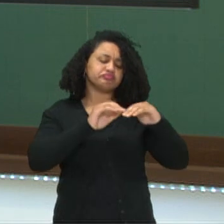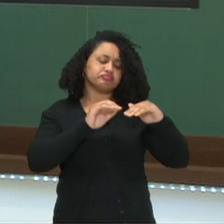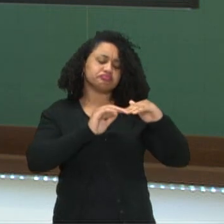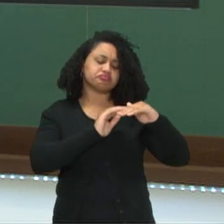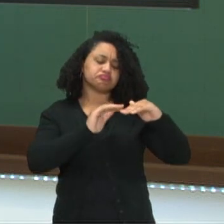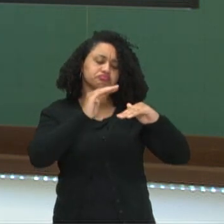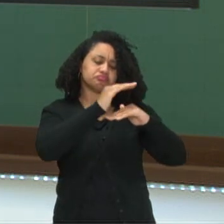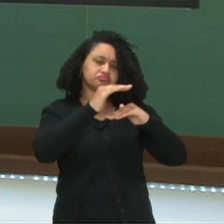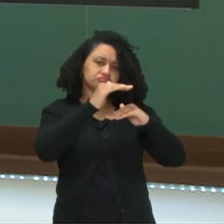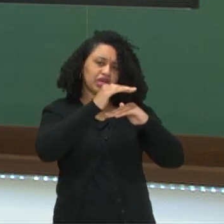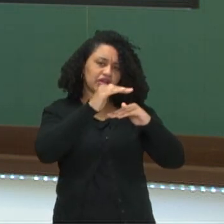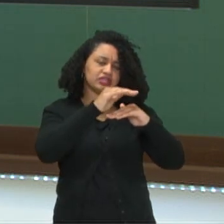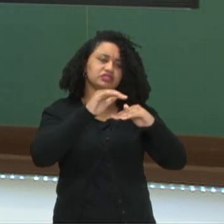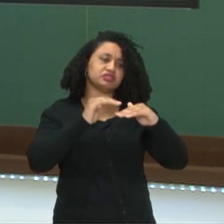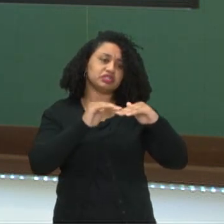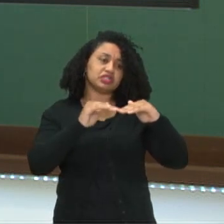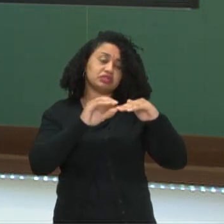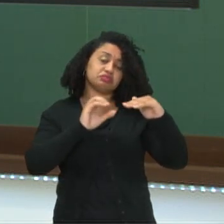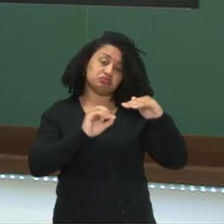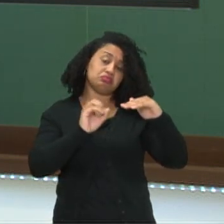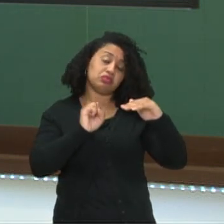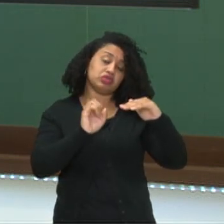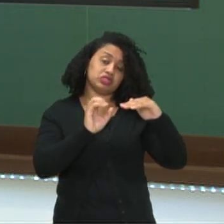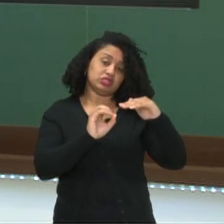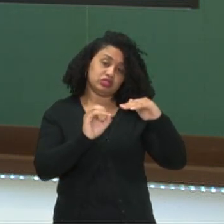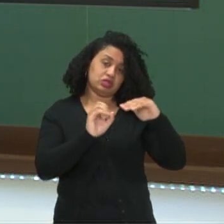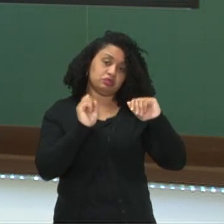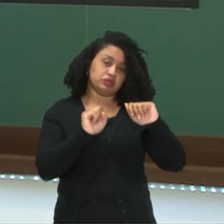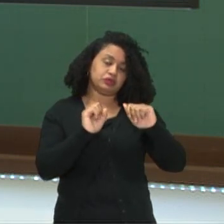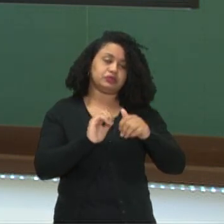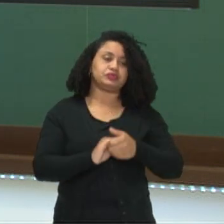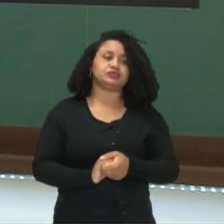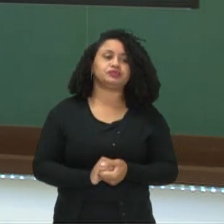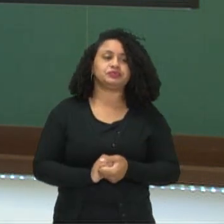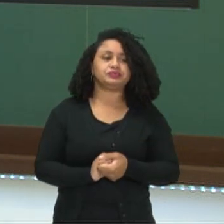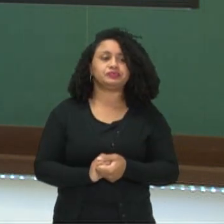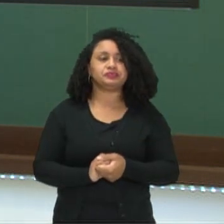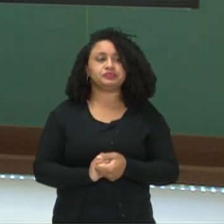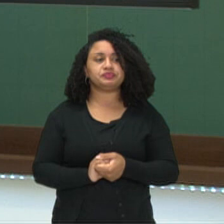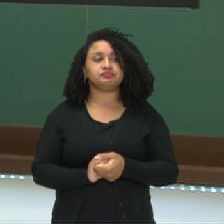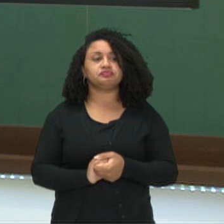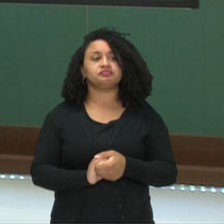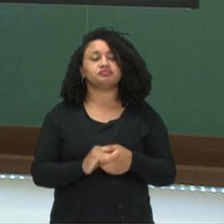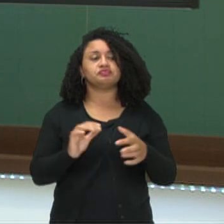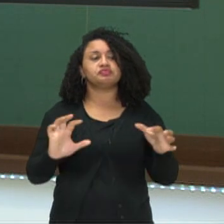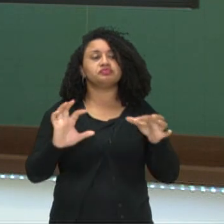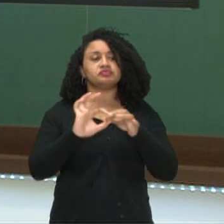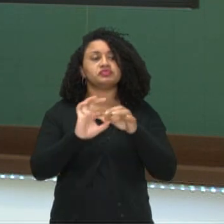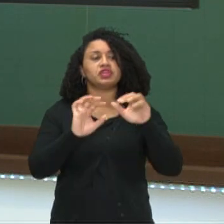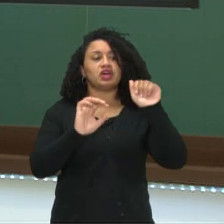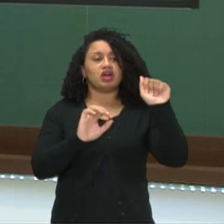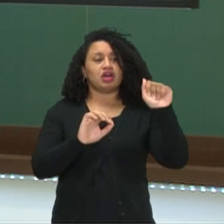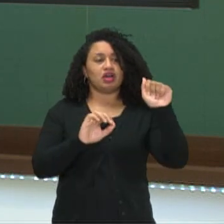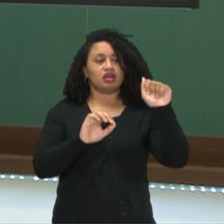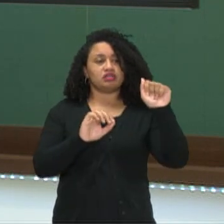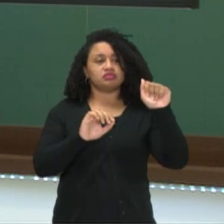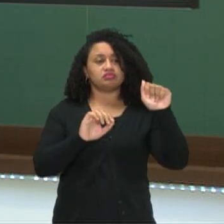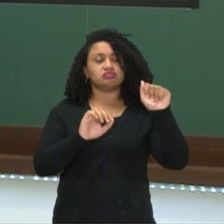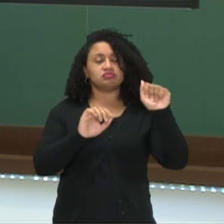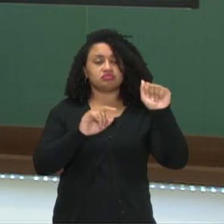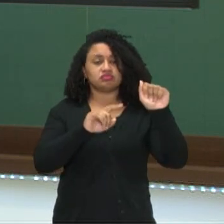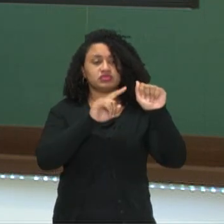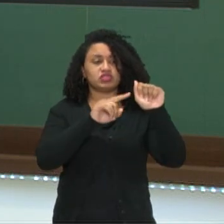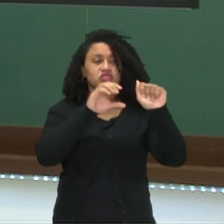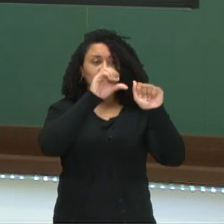zero o terminal negativo aqui, o terminal de baixo, tá? 0 volts. Você vai ligar então no ponto A, o polo positivo